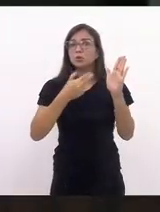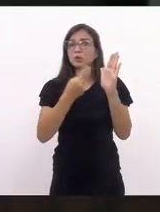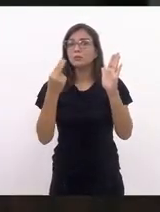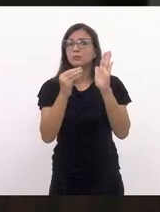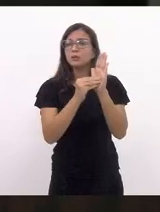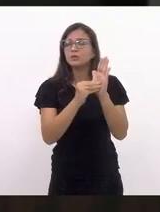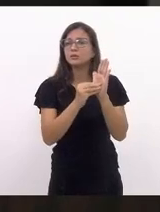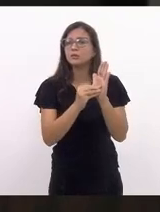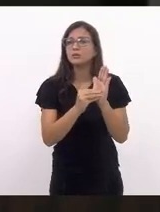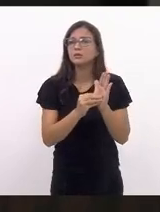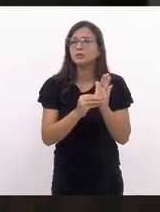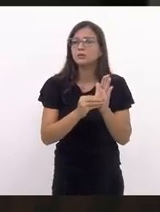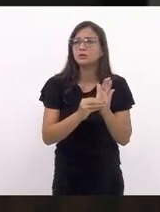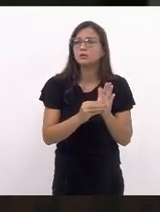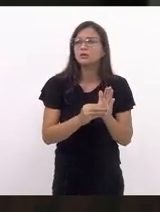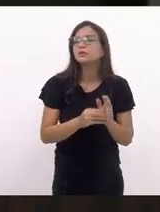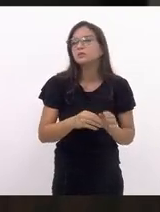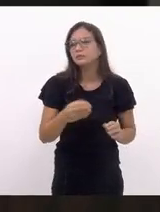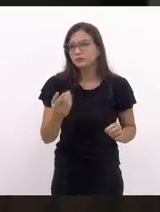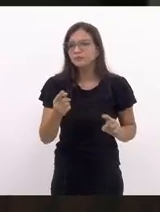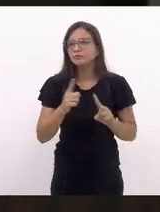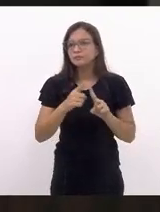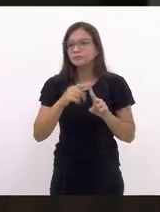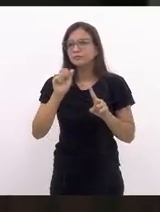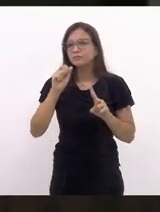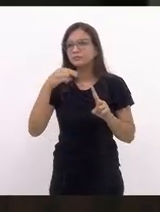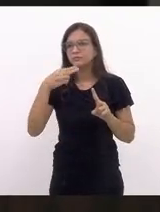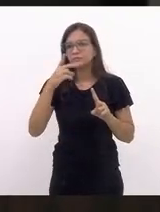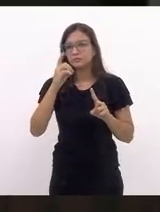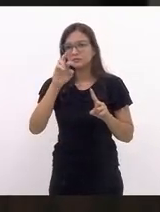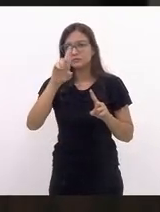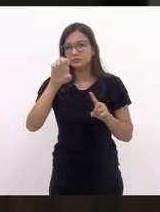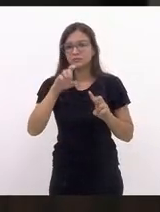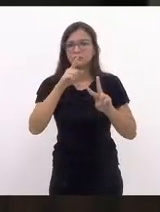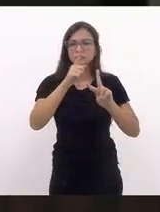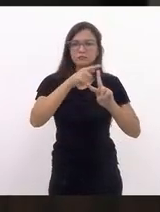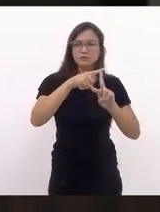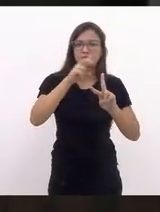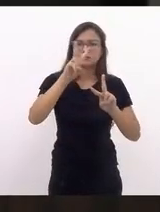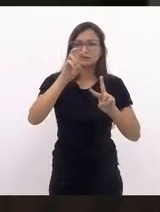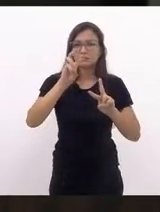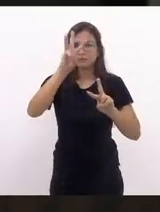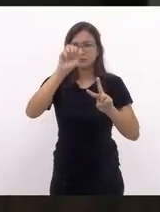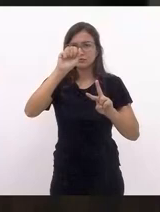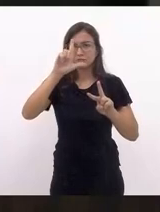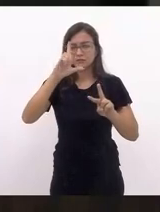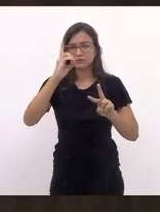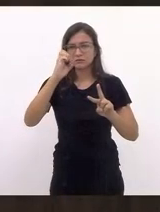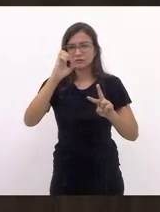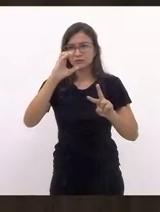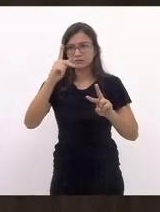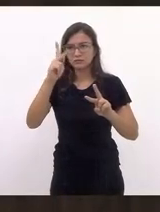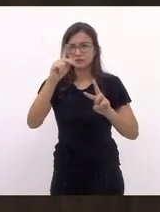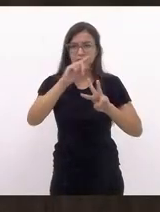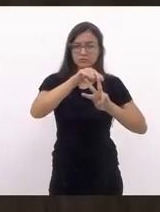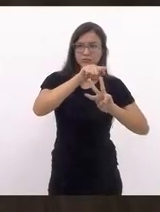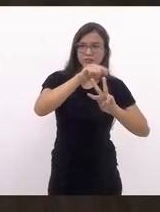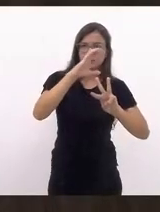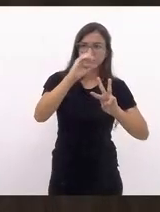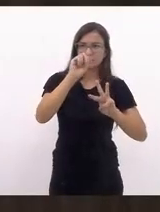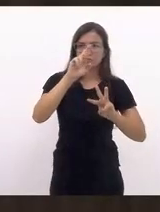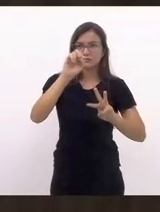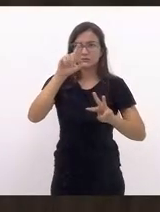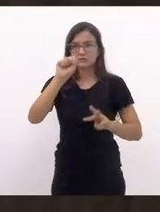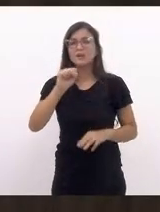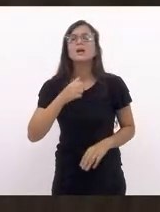né siliano waldeck galos de mim questão de ordem deputada enfermeira Rejane Presidente não pedi